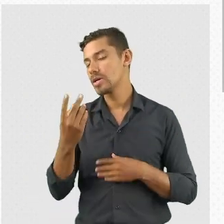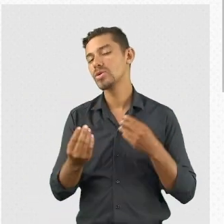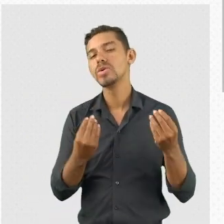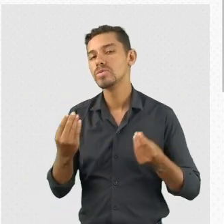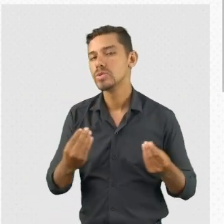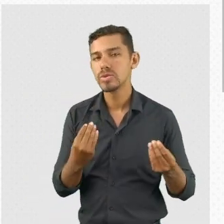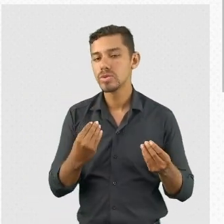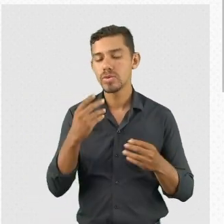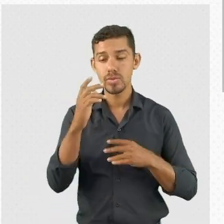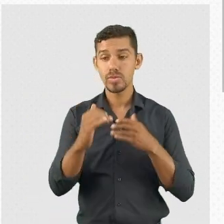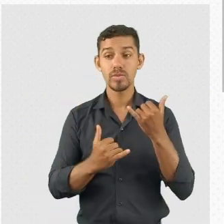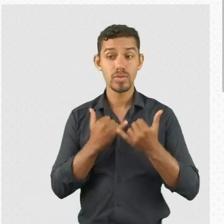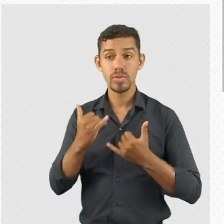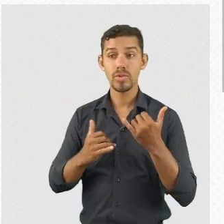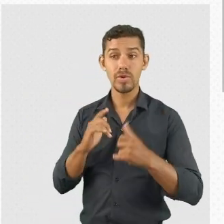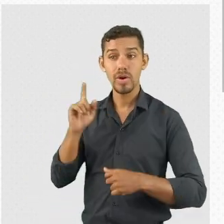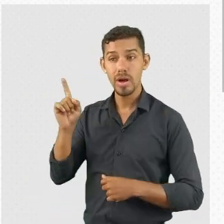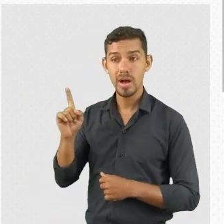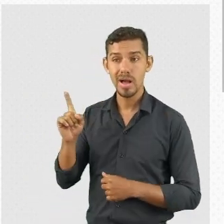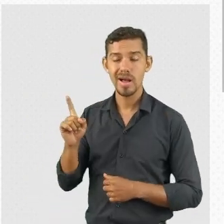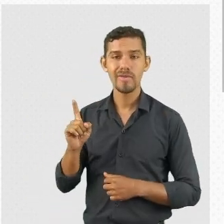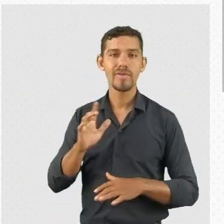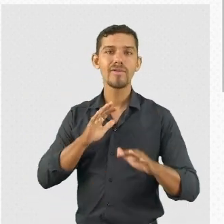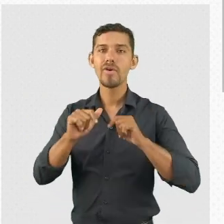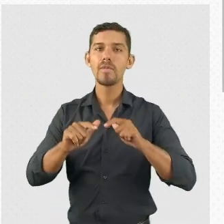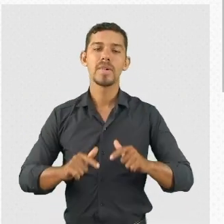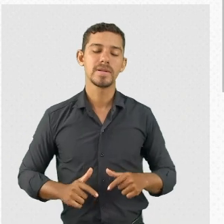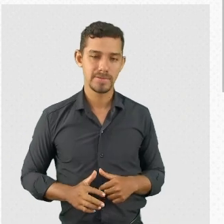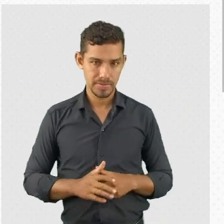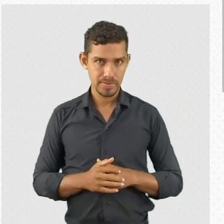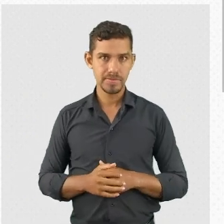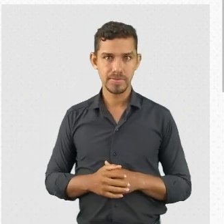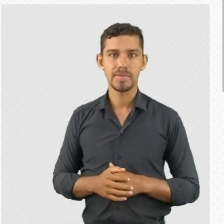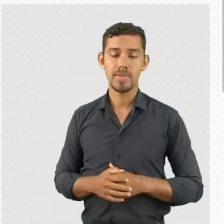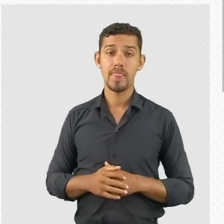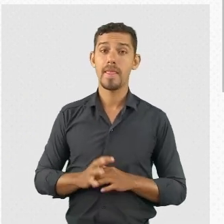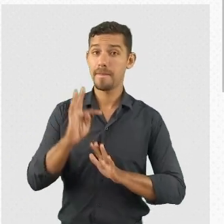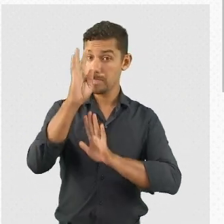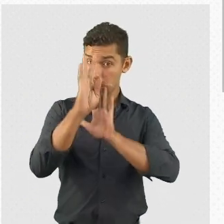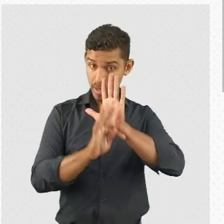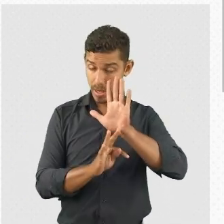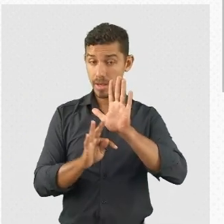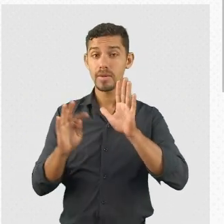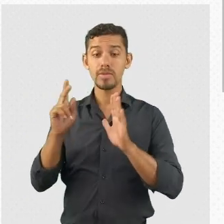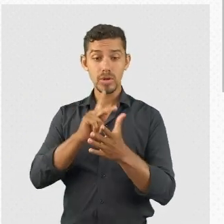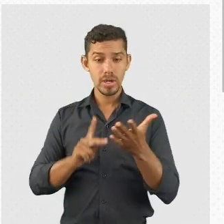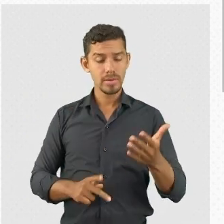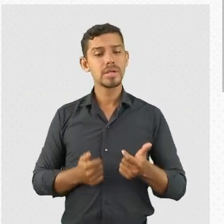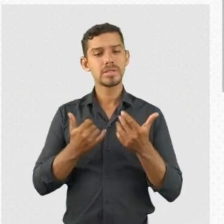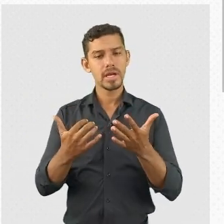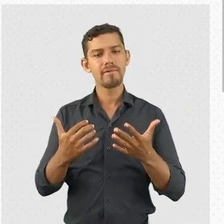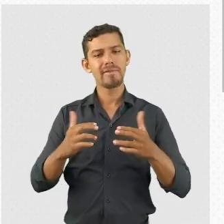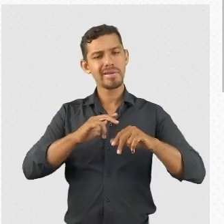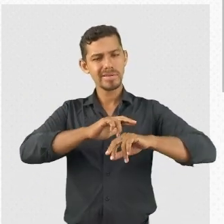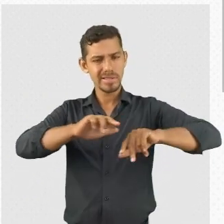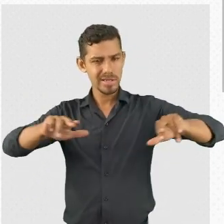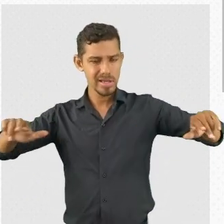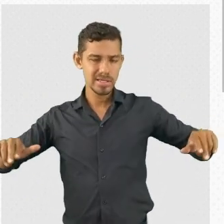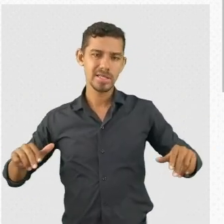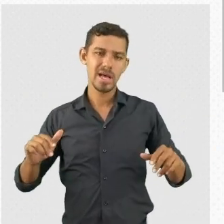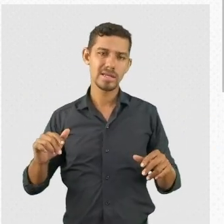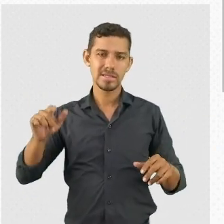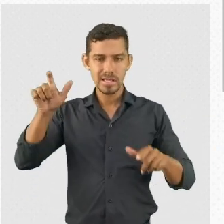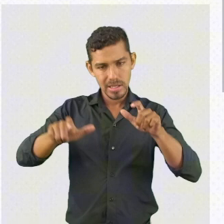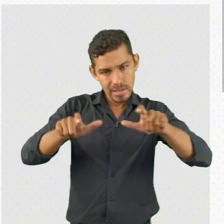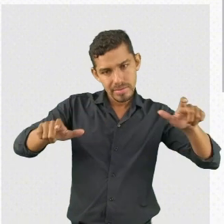como o povo britânico foi formado. E aí o texto, o poema ia falando da diversidade